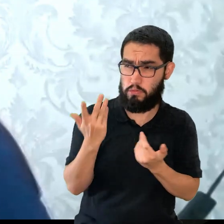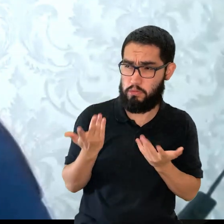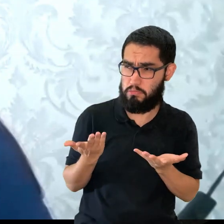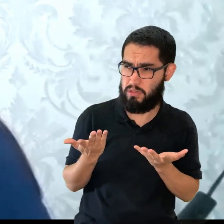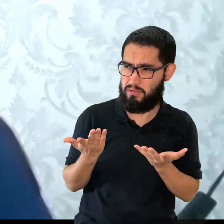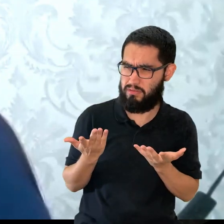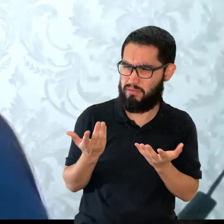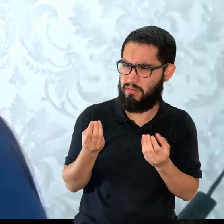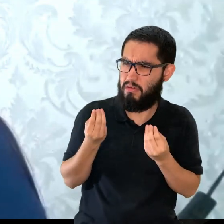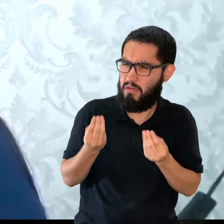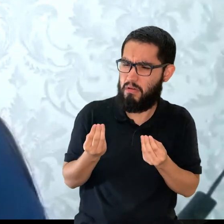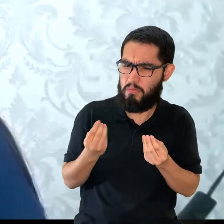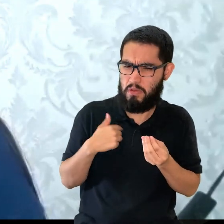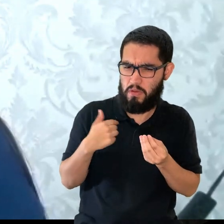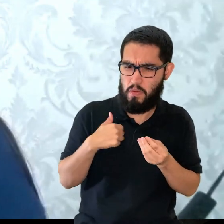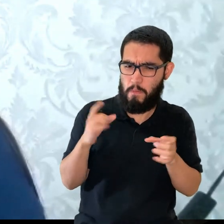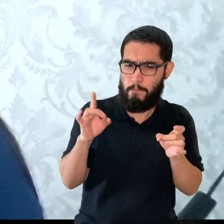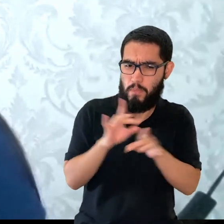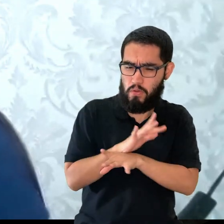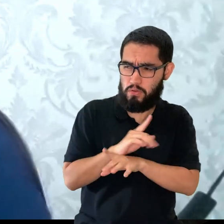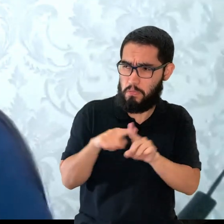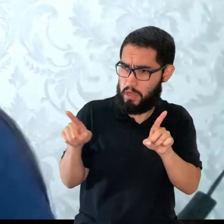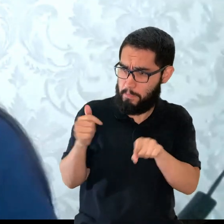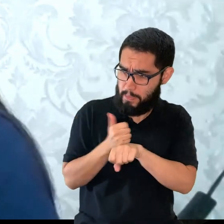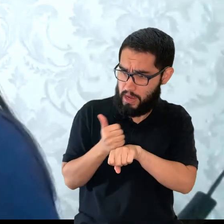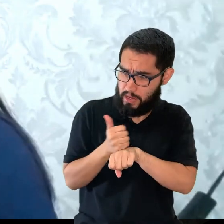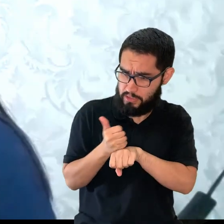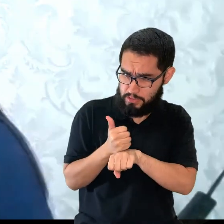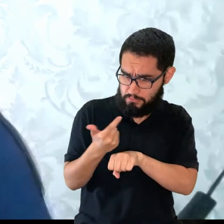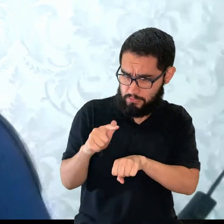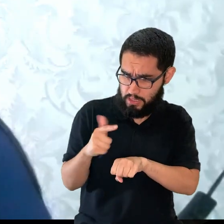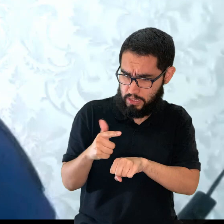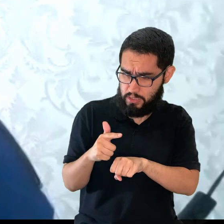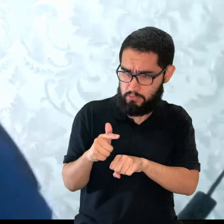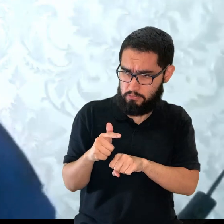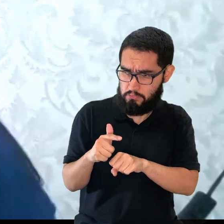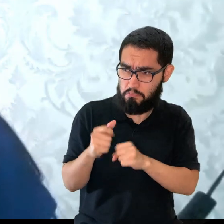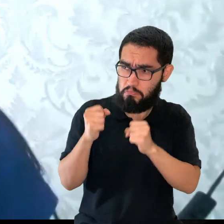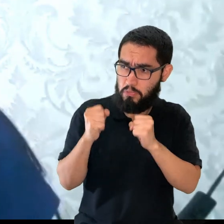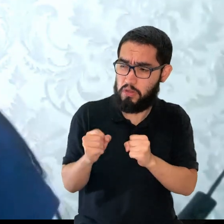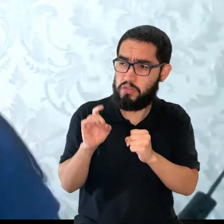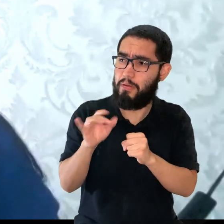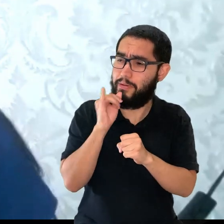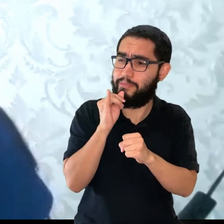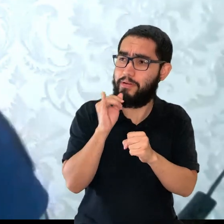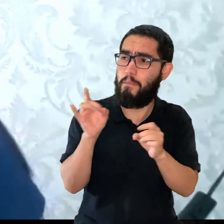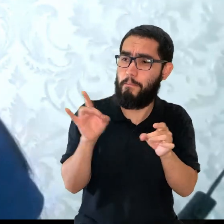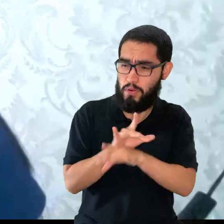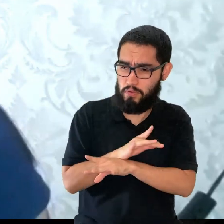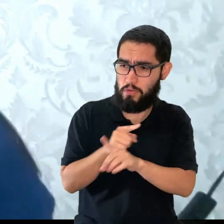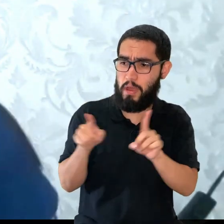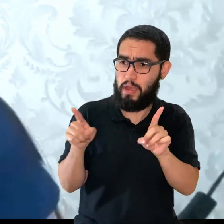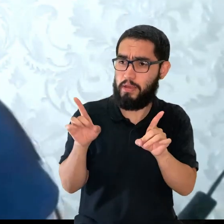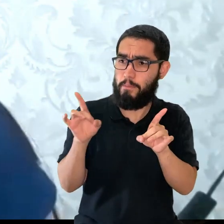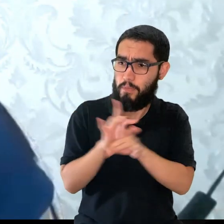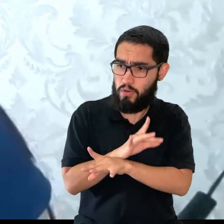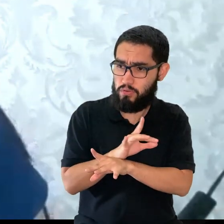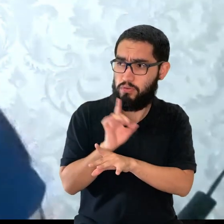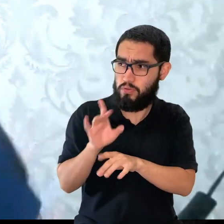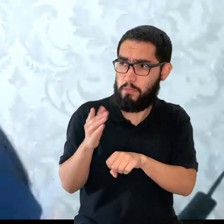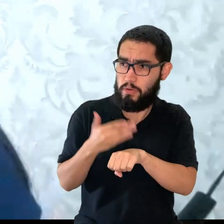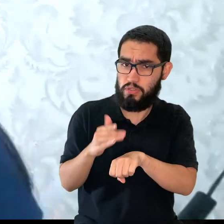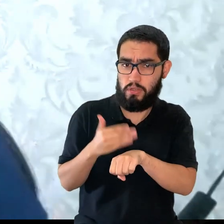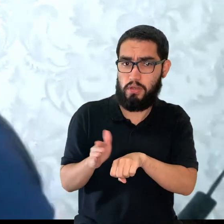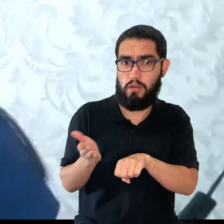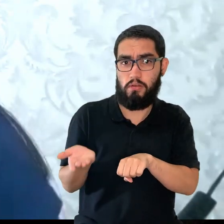mas poxa, como que eu vou estar pronto se eu não pratico? Se eu só posso interpretar quando eu estiver pronto, mas pronto eu só vou estar